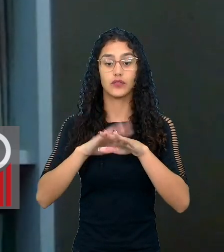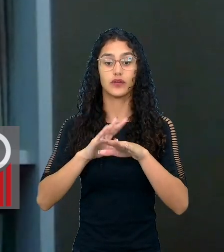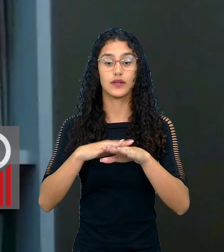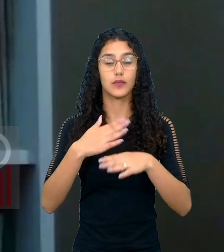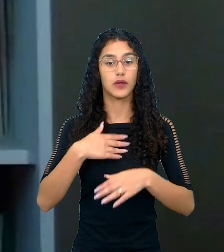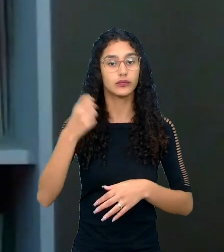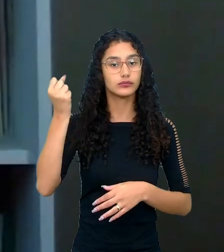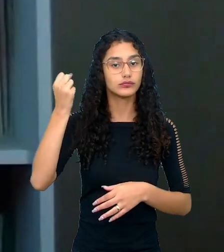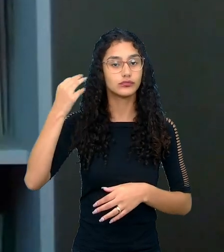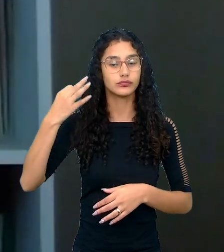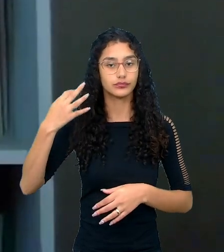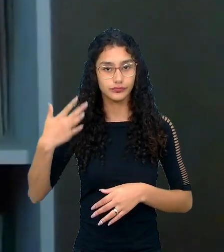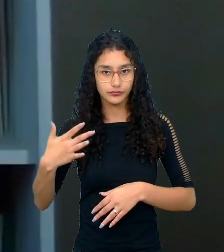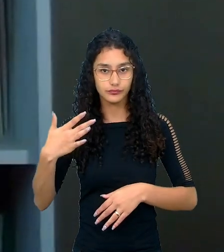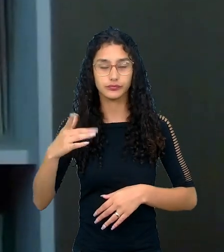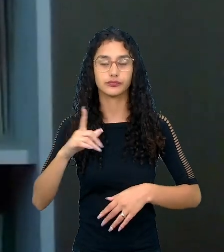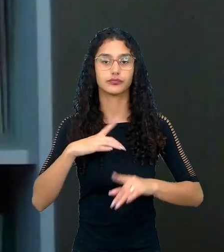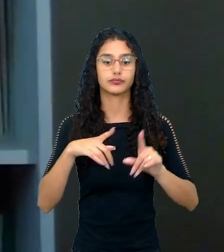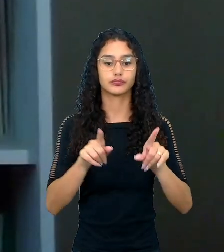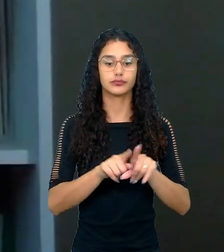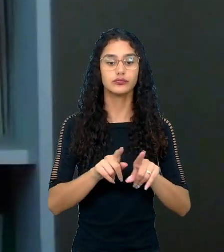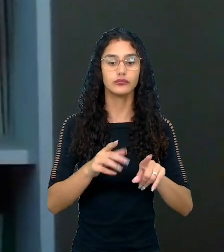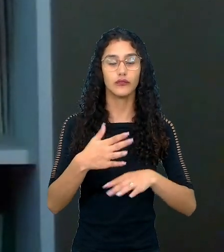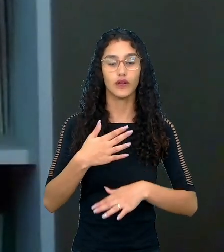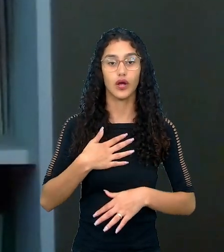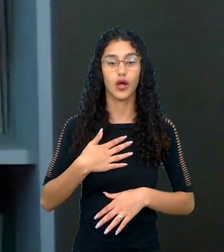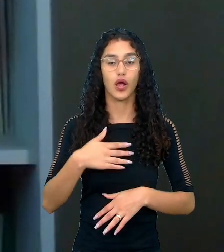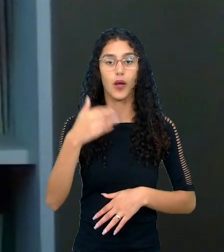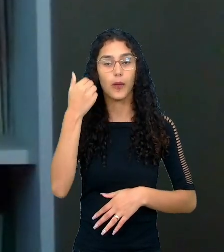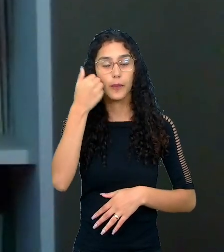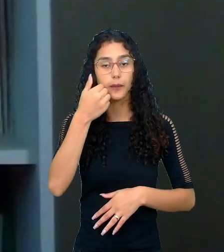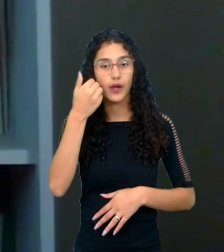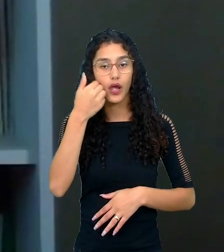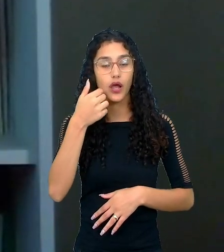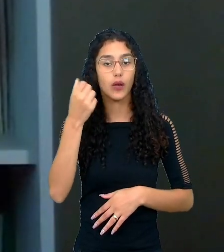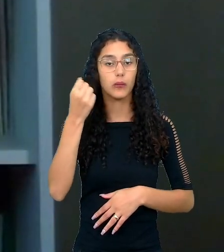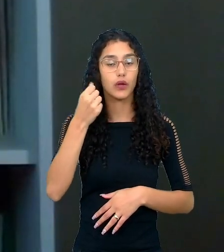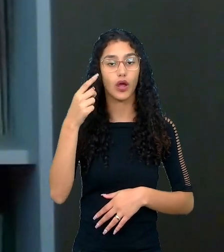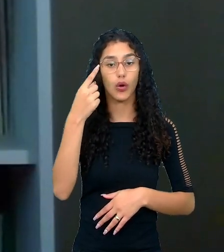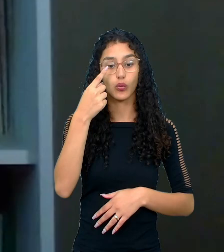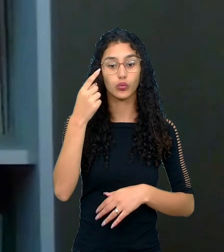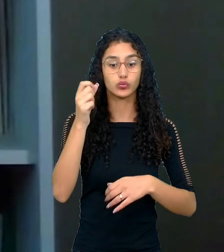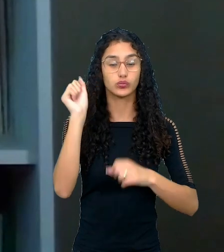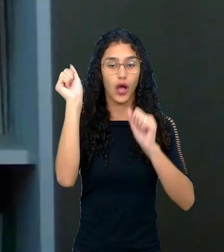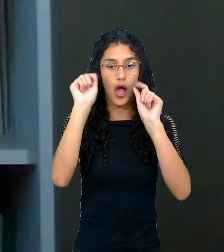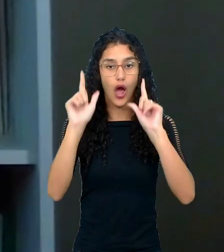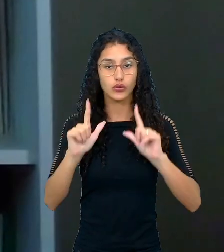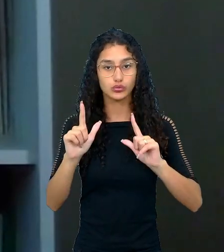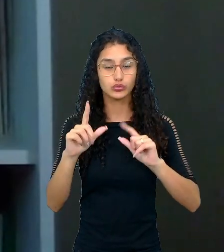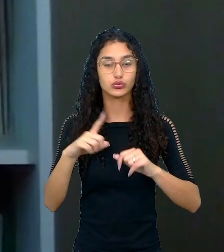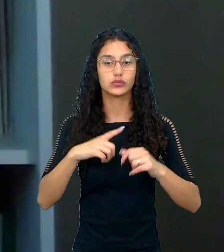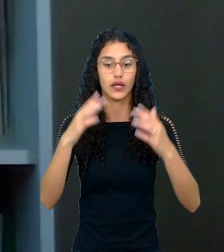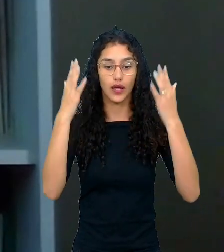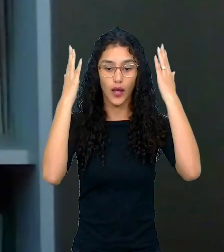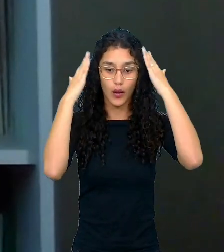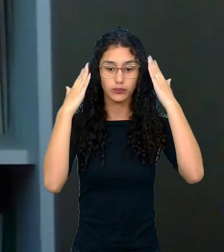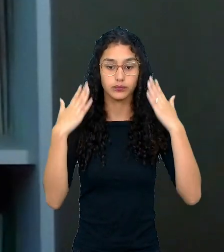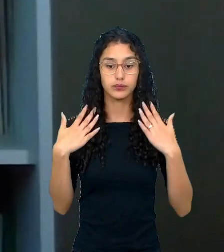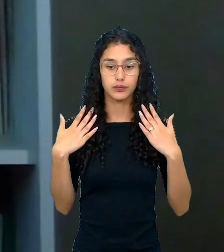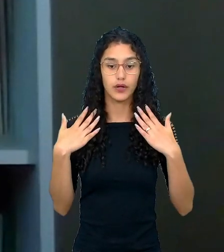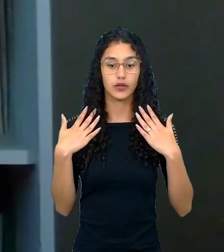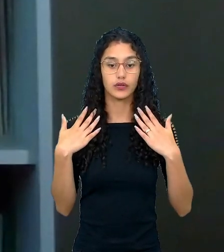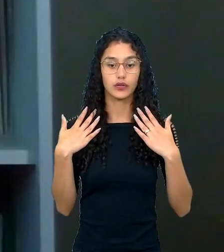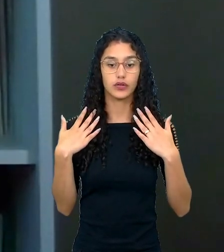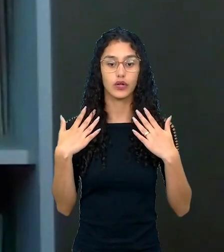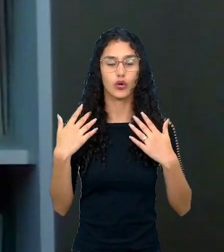aqui uma audiodescrição. Eu tenho a pele clara, os olhos azuis, os cabelos ainda com um pouco